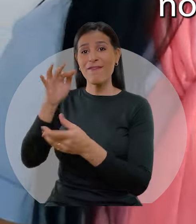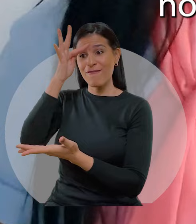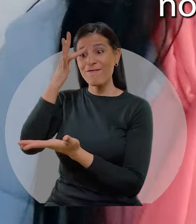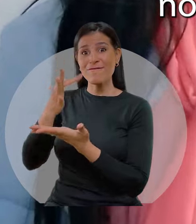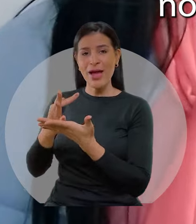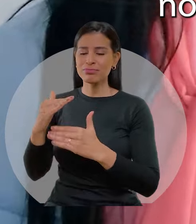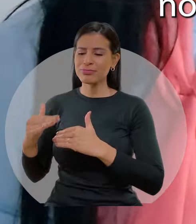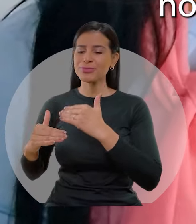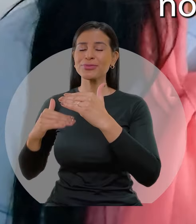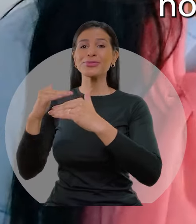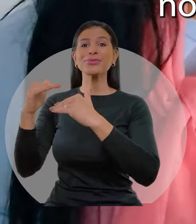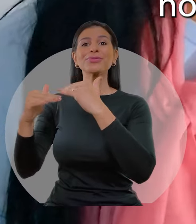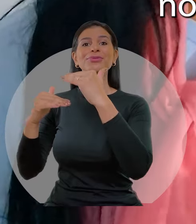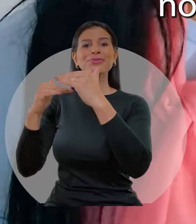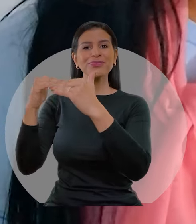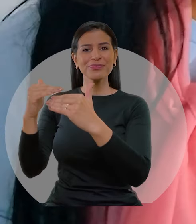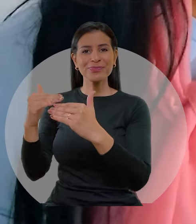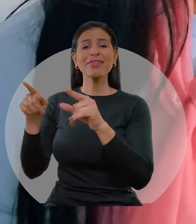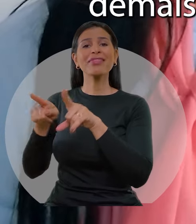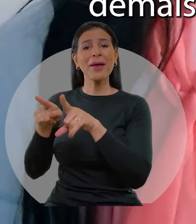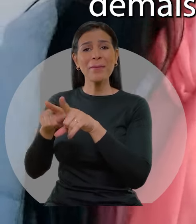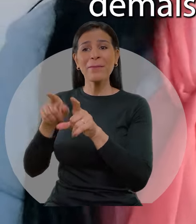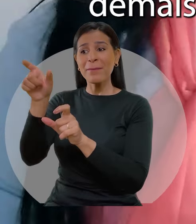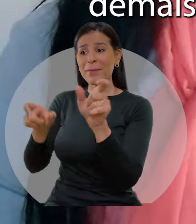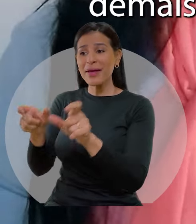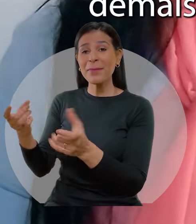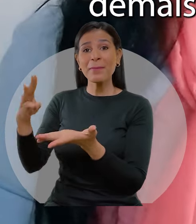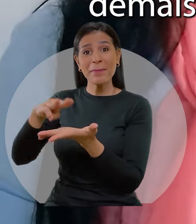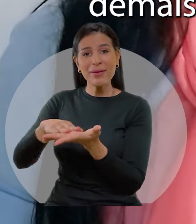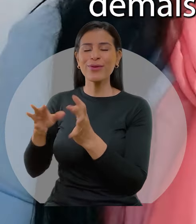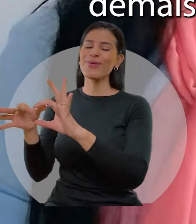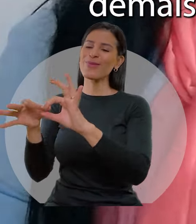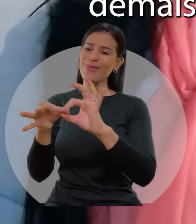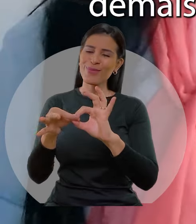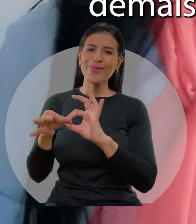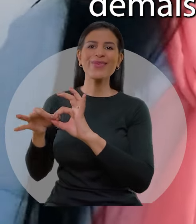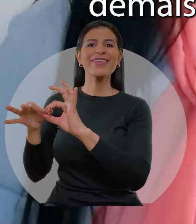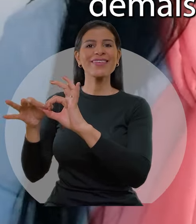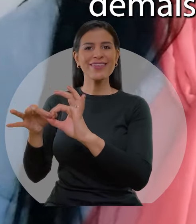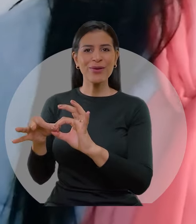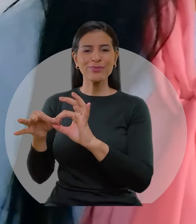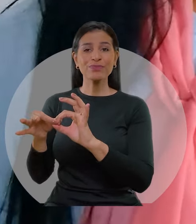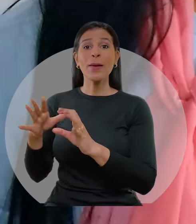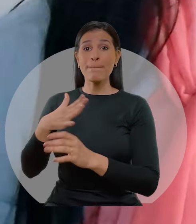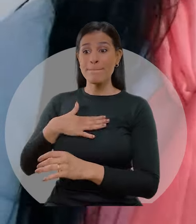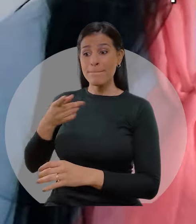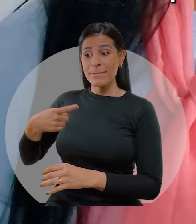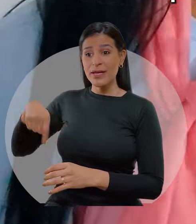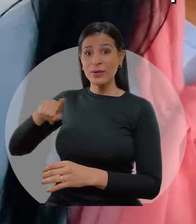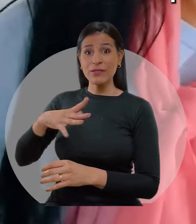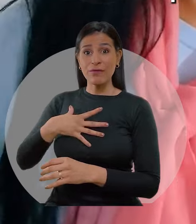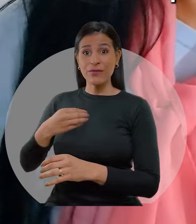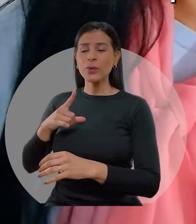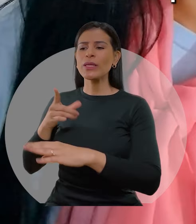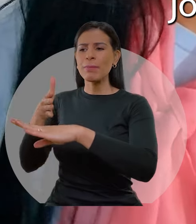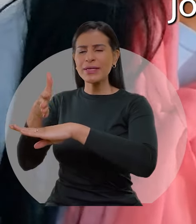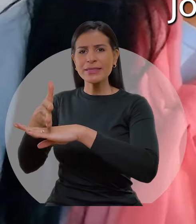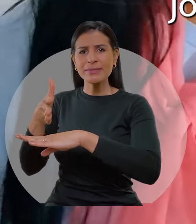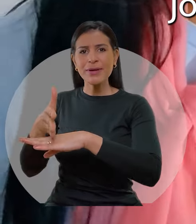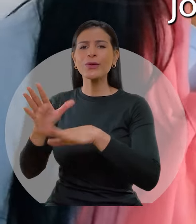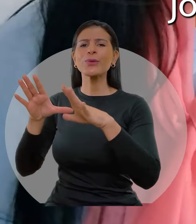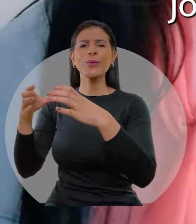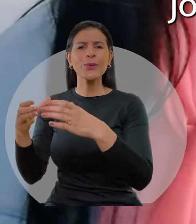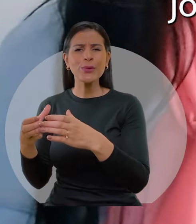no crescimento da nossa fé, na comunhão com os demais membros. Meus filhos têm participado